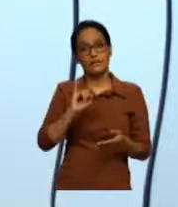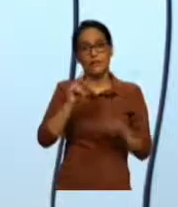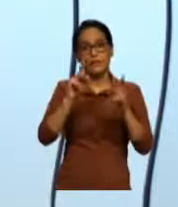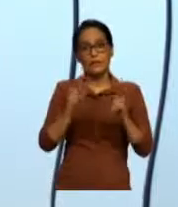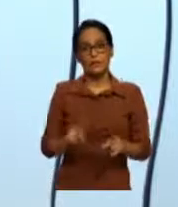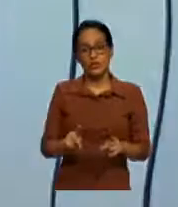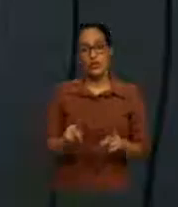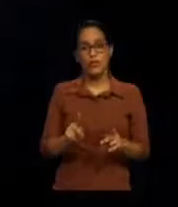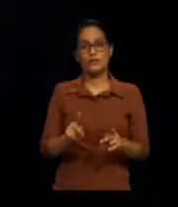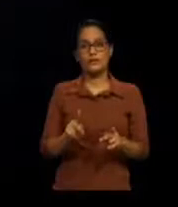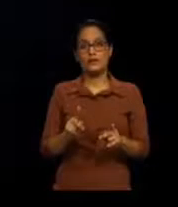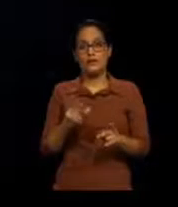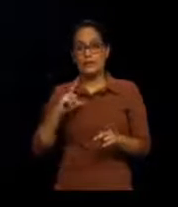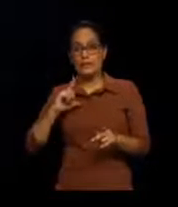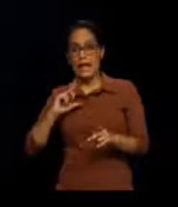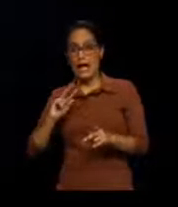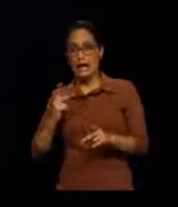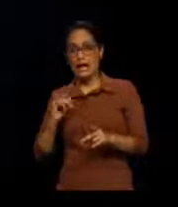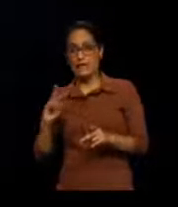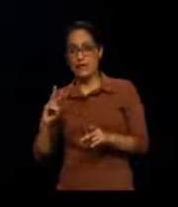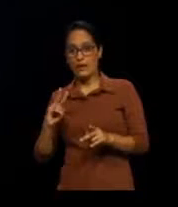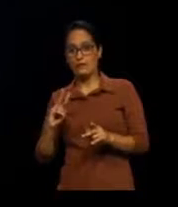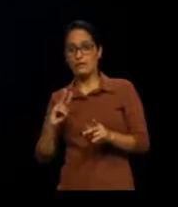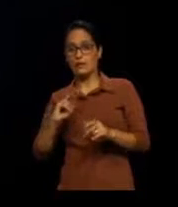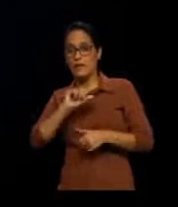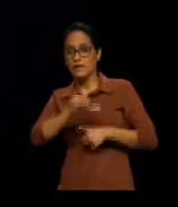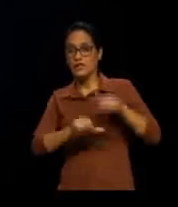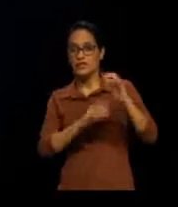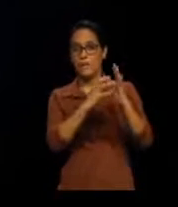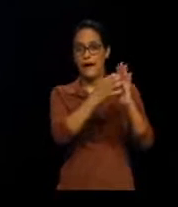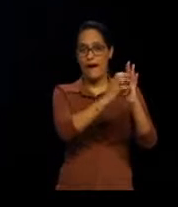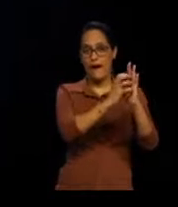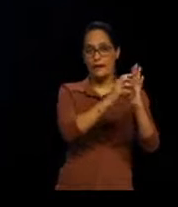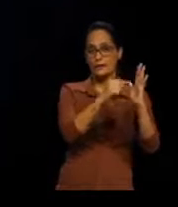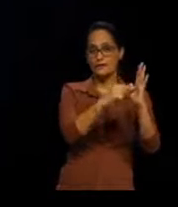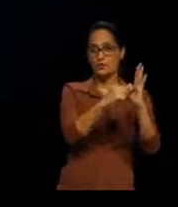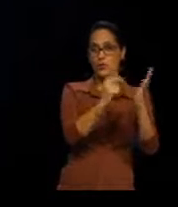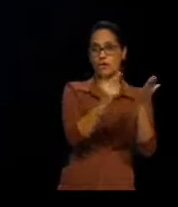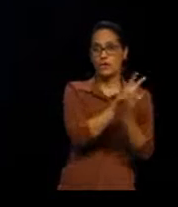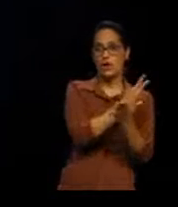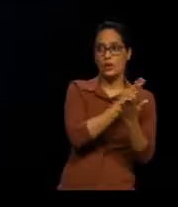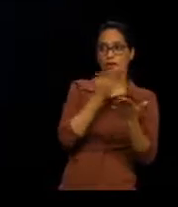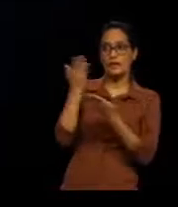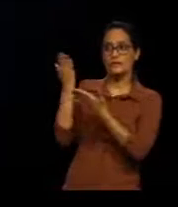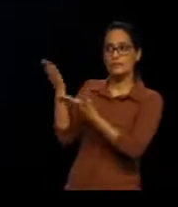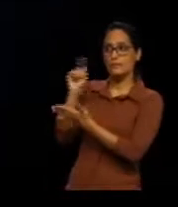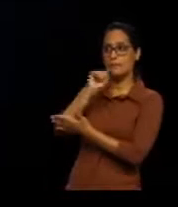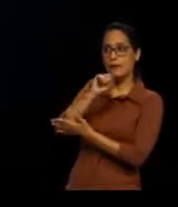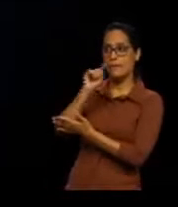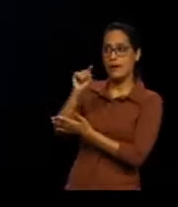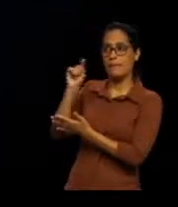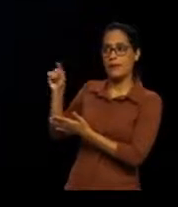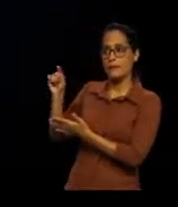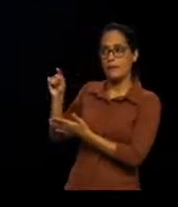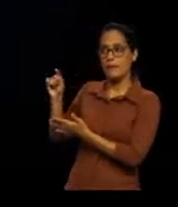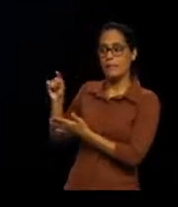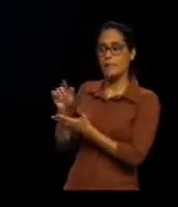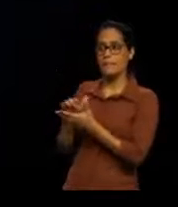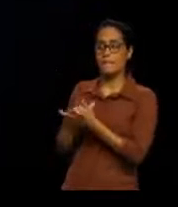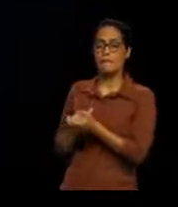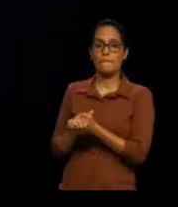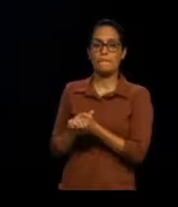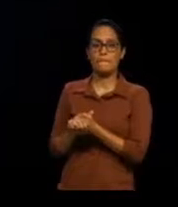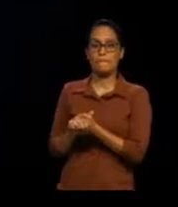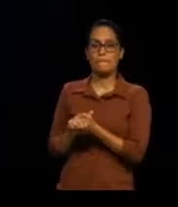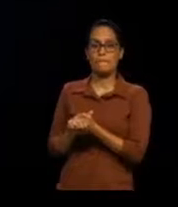desenvolver a AIDS, é o que acontece? Os linfócitos T auxiliares, que eles vão o quê? Mediar